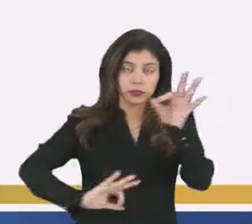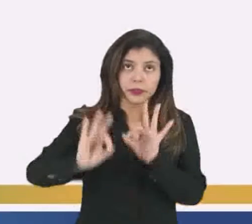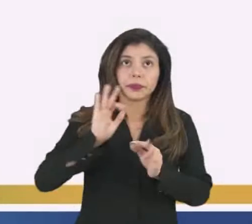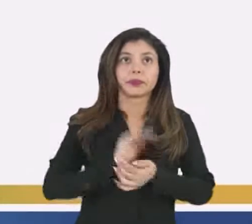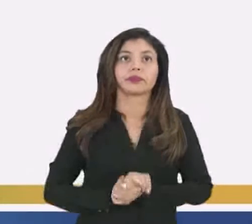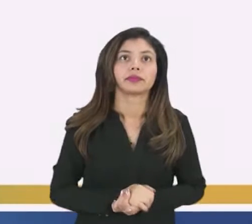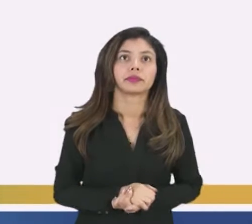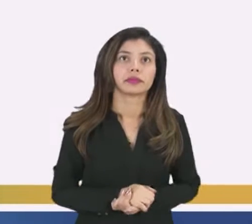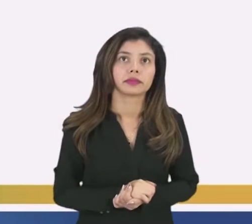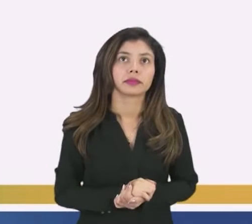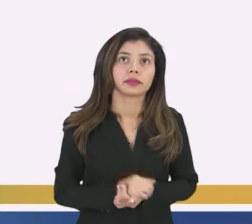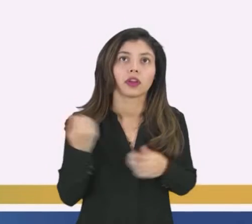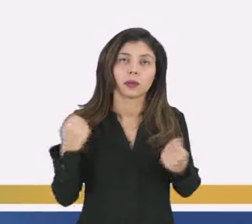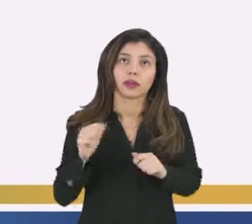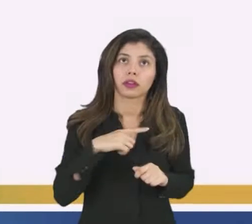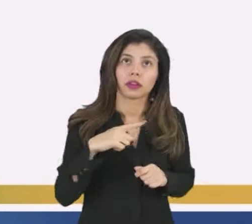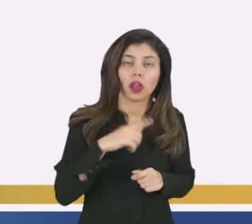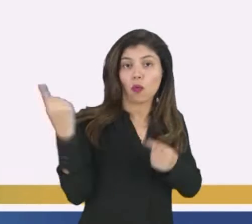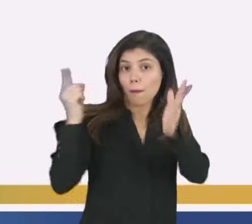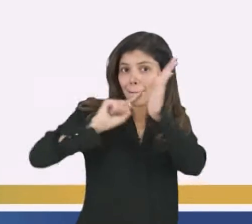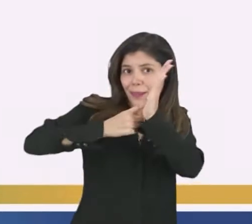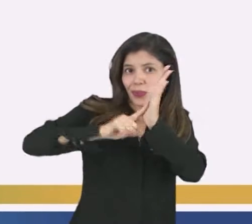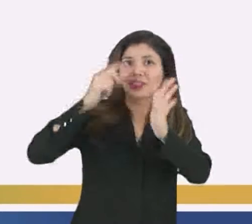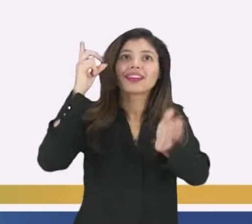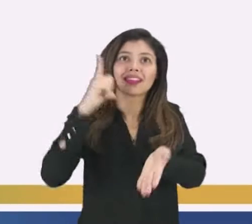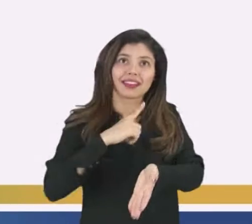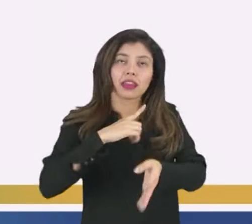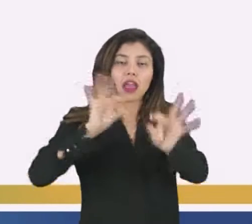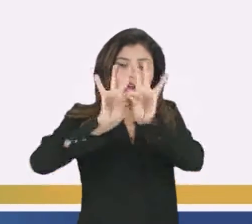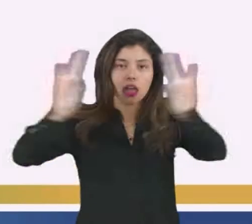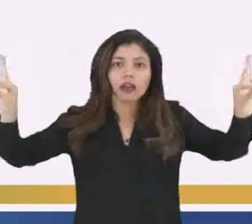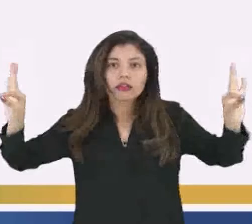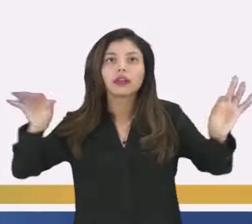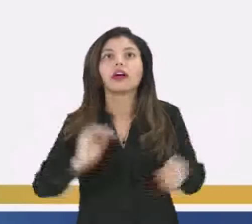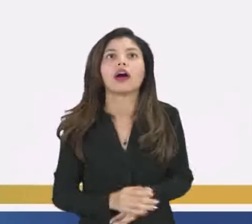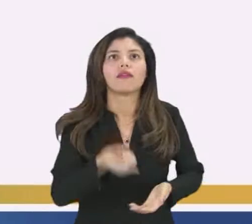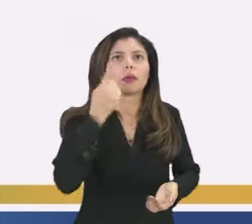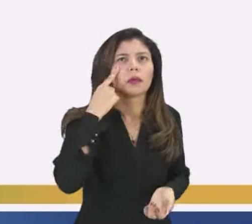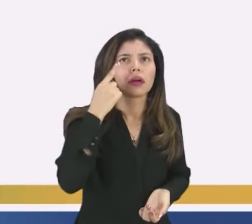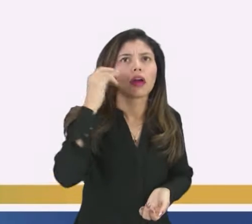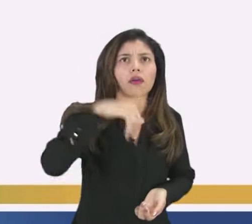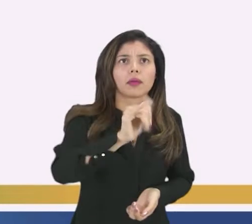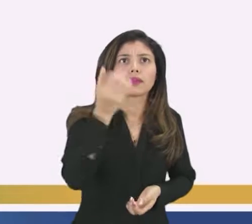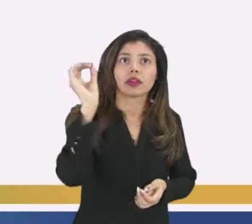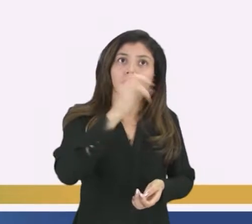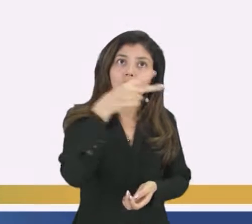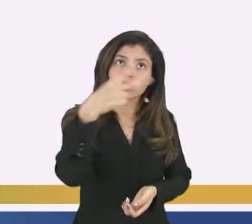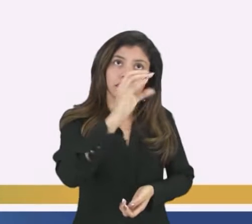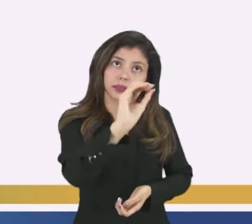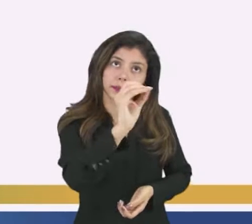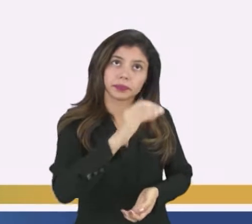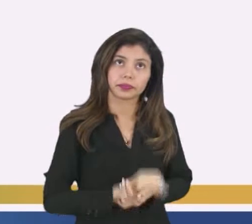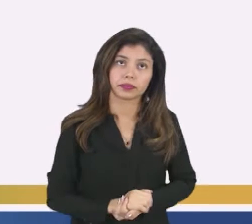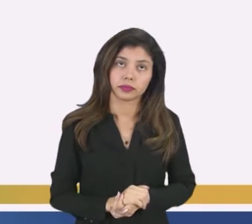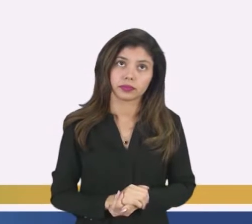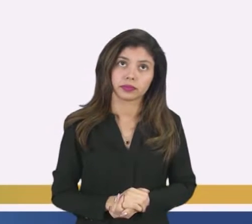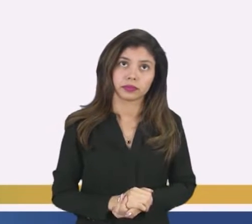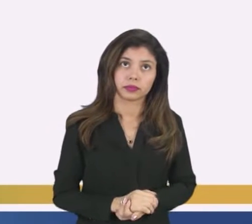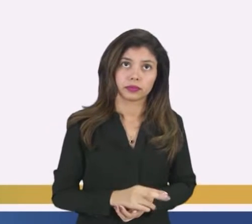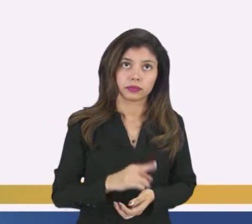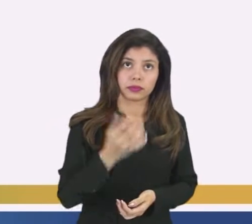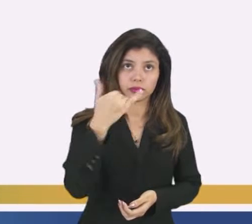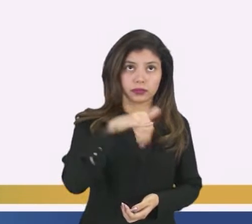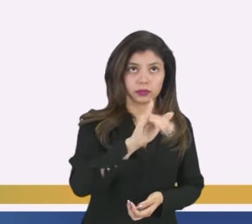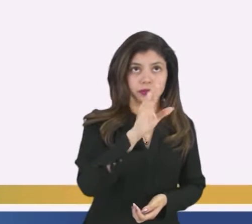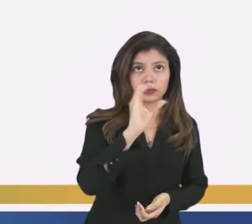tá? Para isso, eu preciso achar um ponto que pertença a essa reta. Então, vamos admitir que o y igual a zero. Eu atribuo um valor para